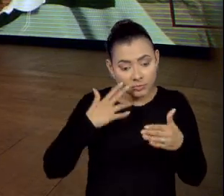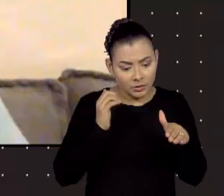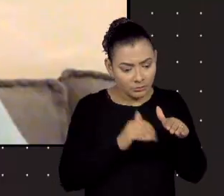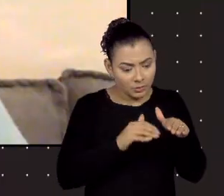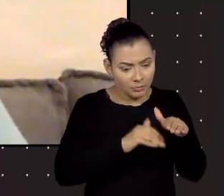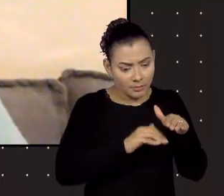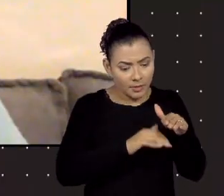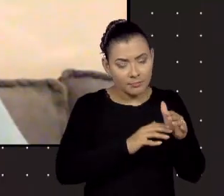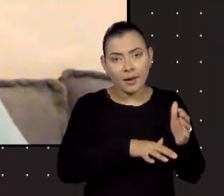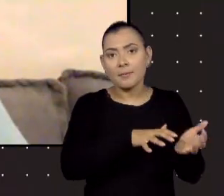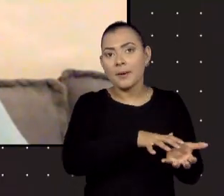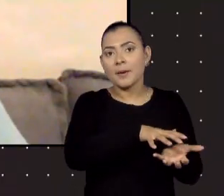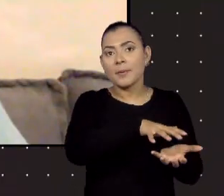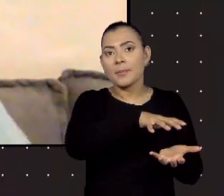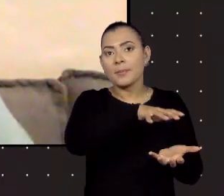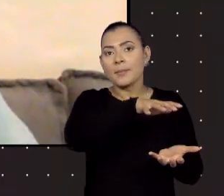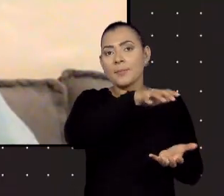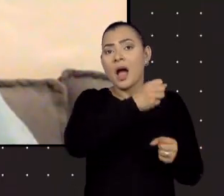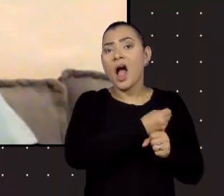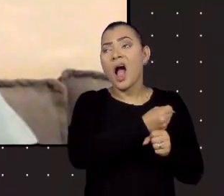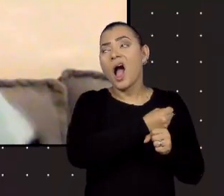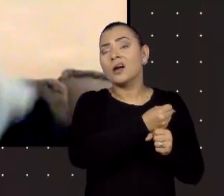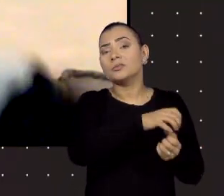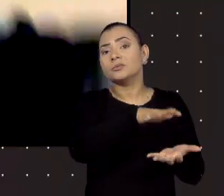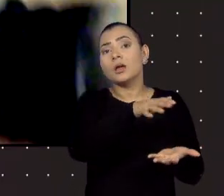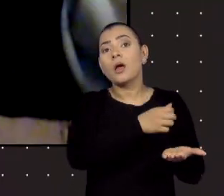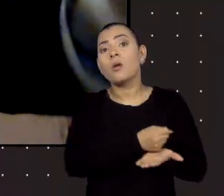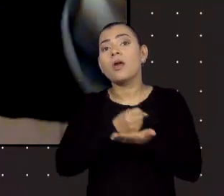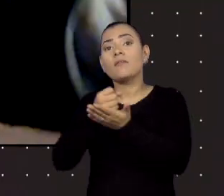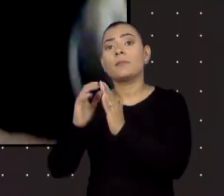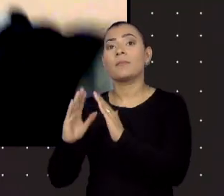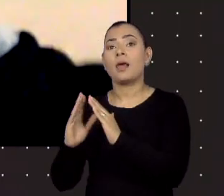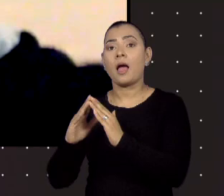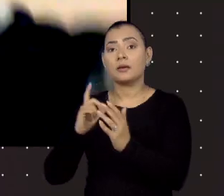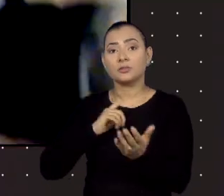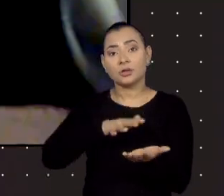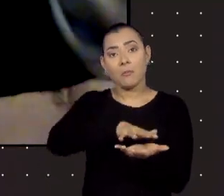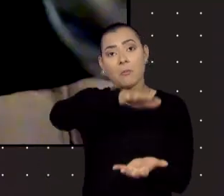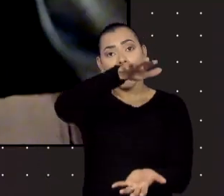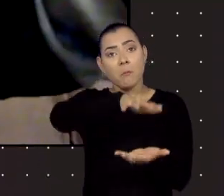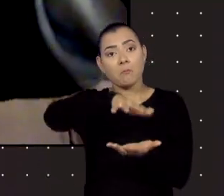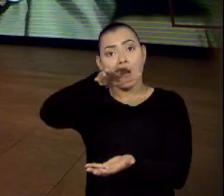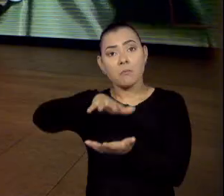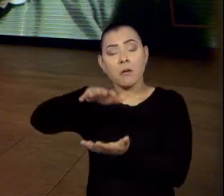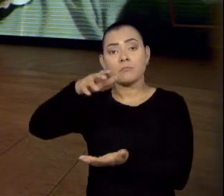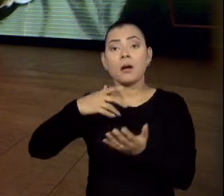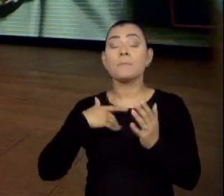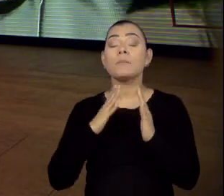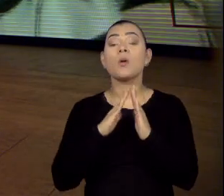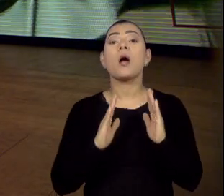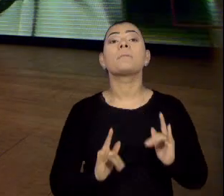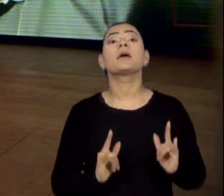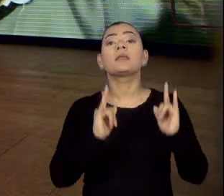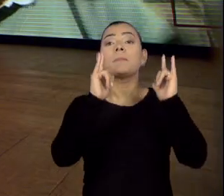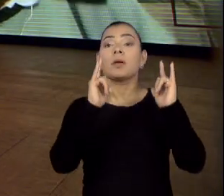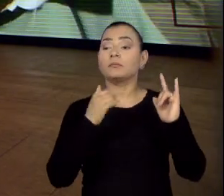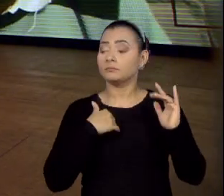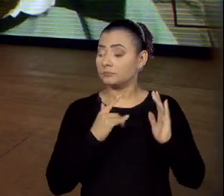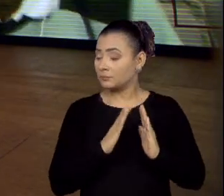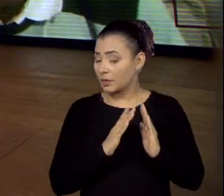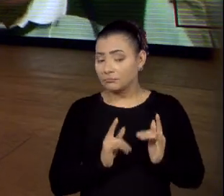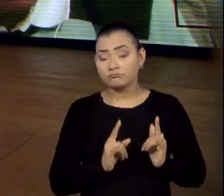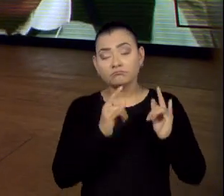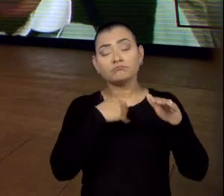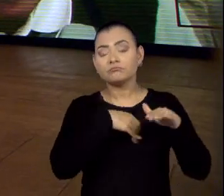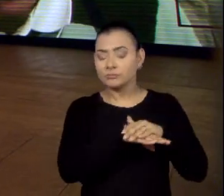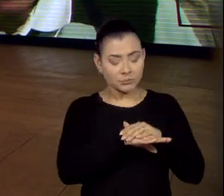aquilo por tempo, por anos, levei para minha casa, tinha no meu apartamentozinho na Praça Roosevelt, uma pilha, e